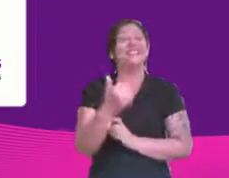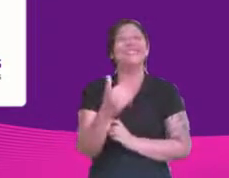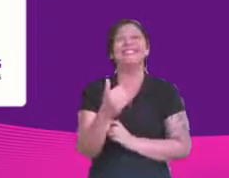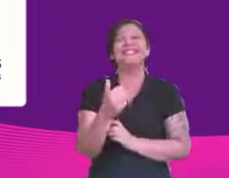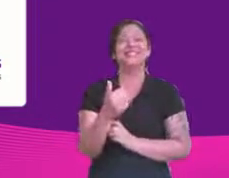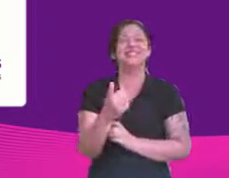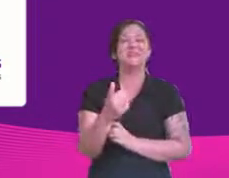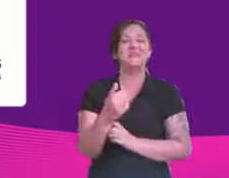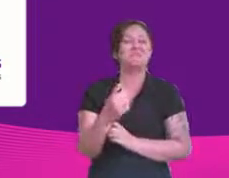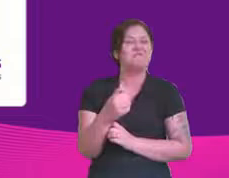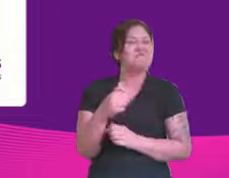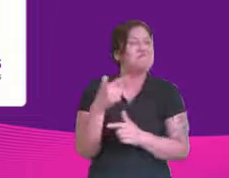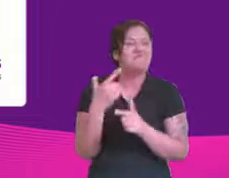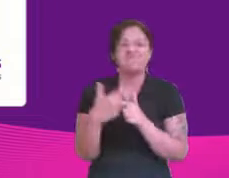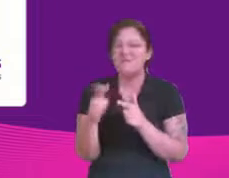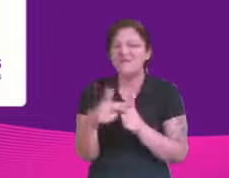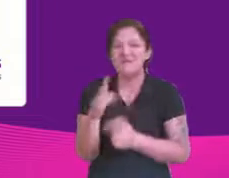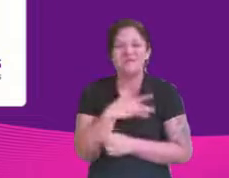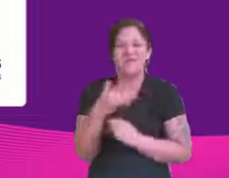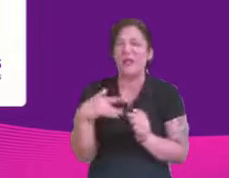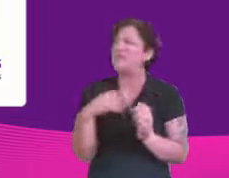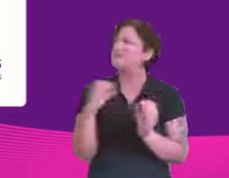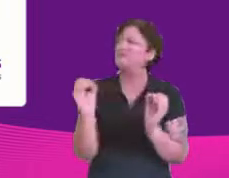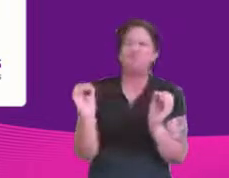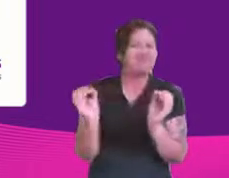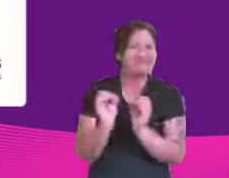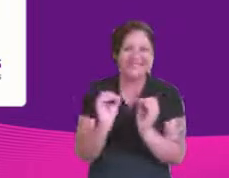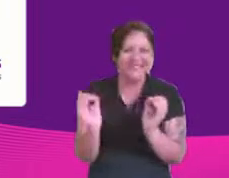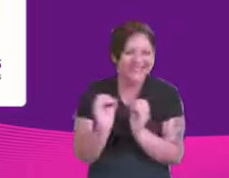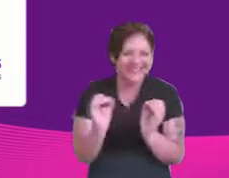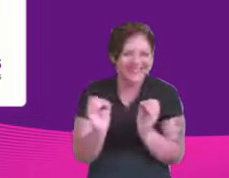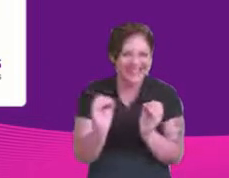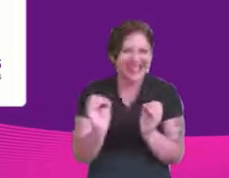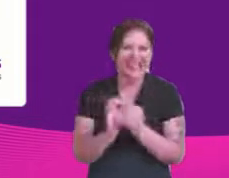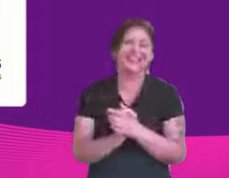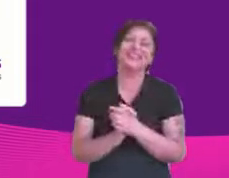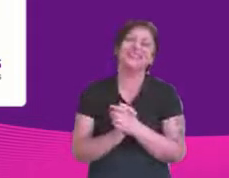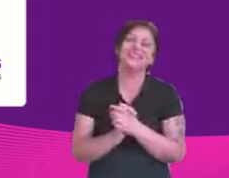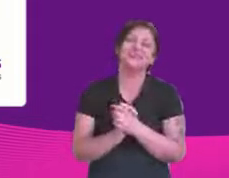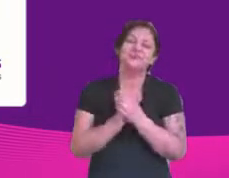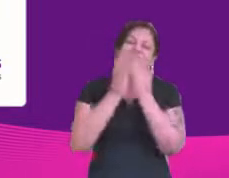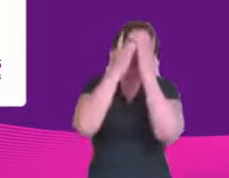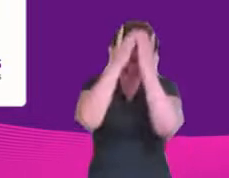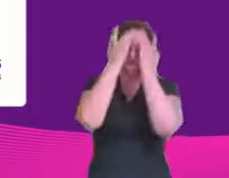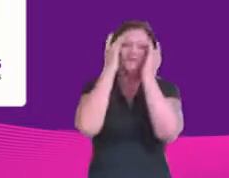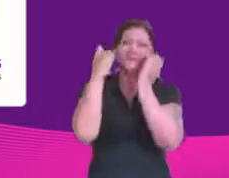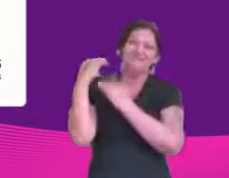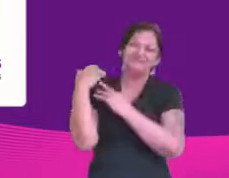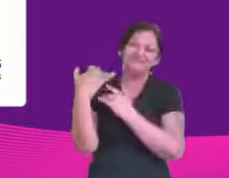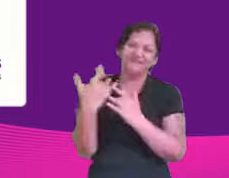nenhuma presença de coleção ou de nódulo peritoneal desde então.